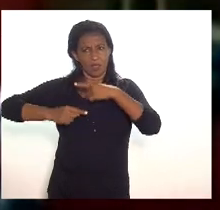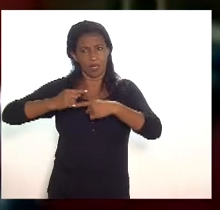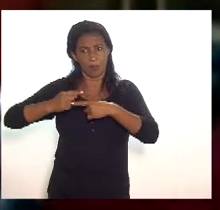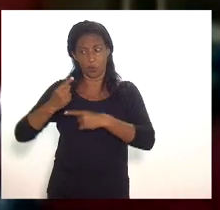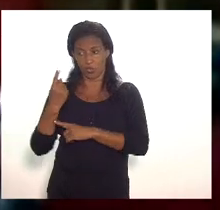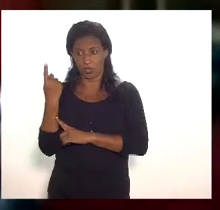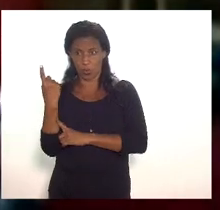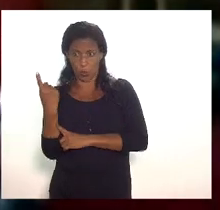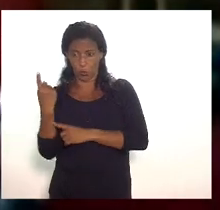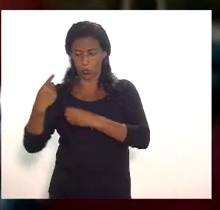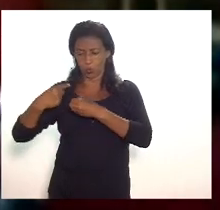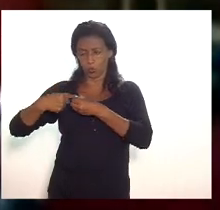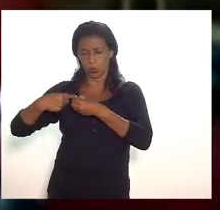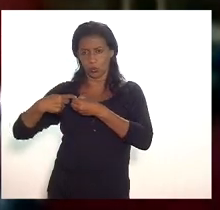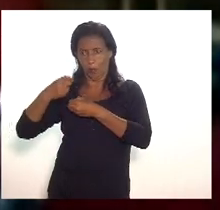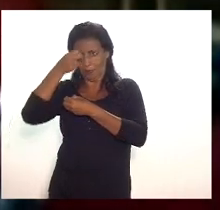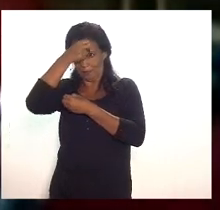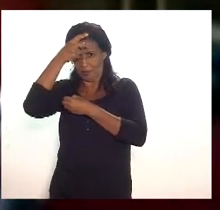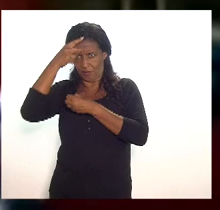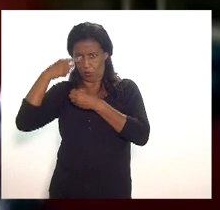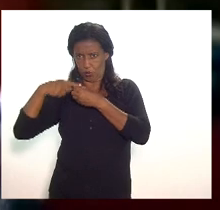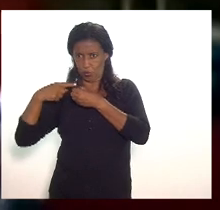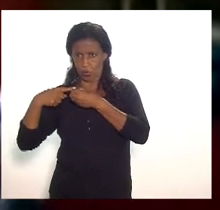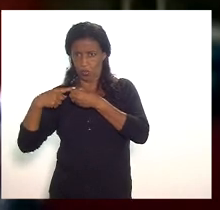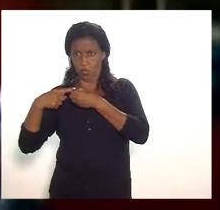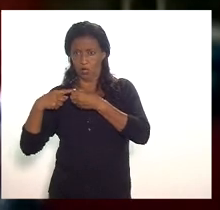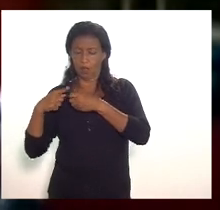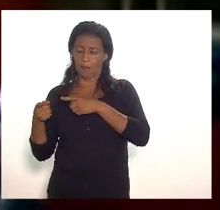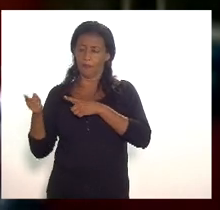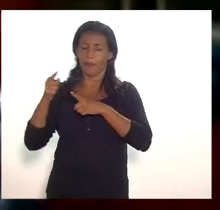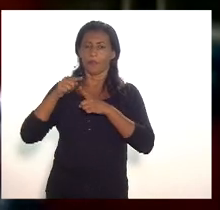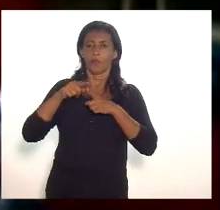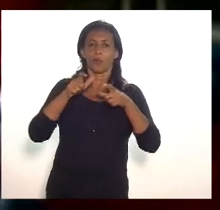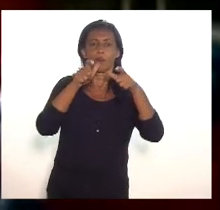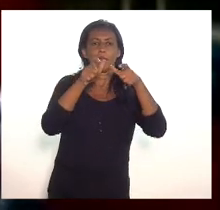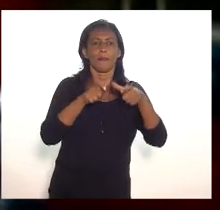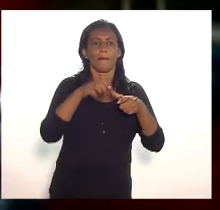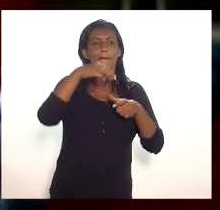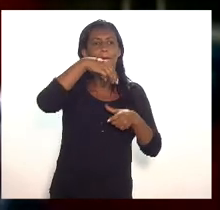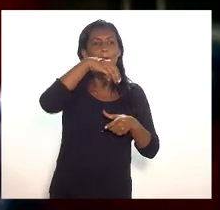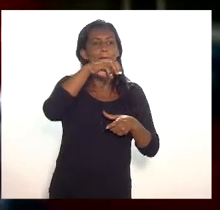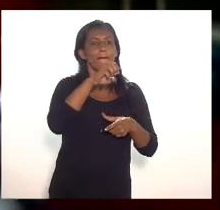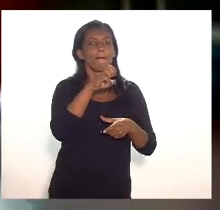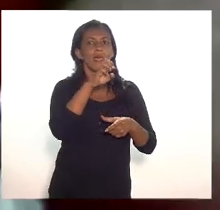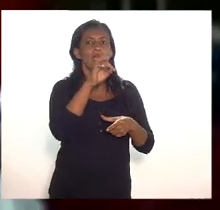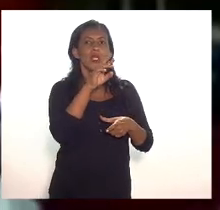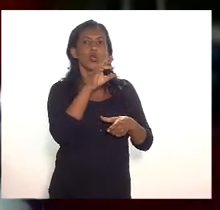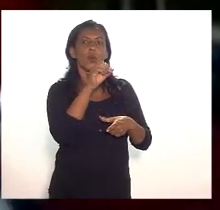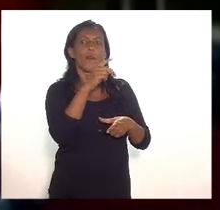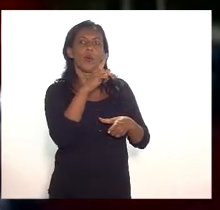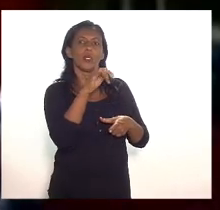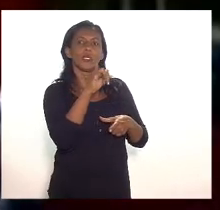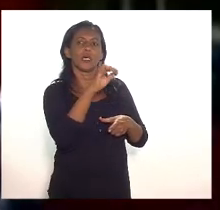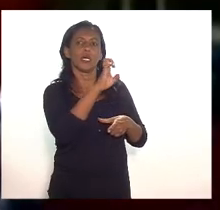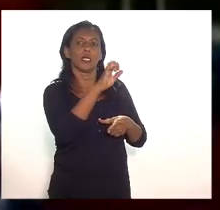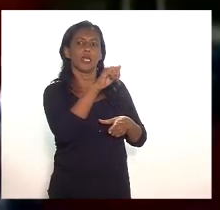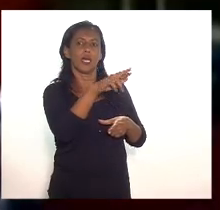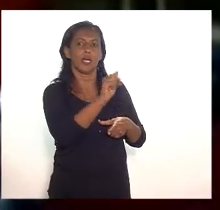que é a cidade do Rio de Janeiro, vamos passar para a região metropolitana, 22 municípios, que